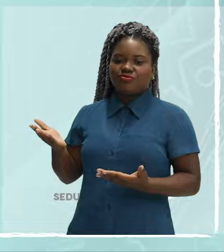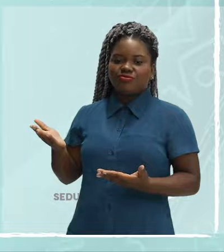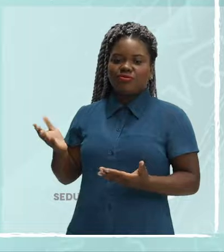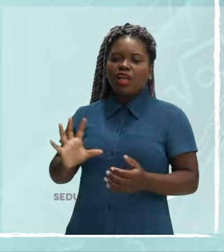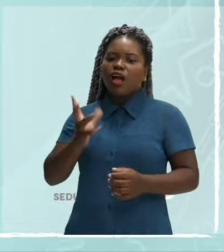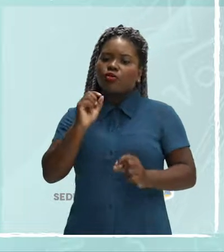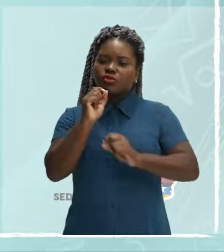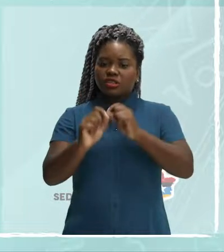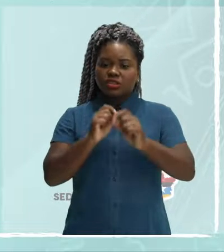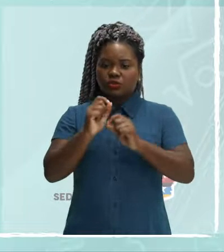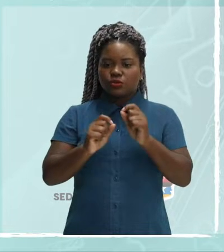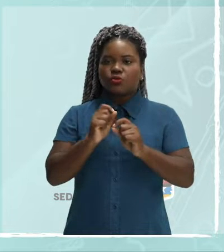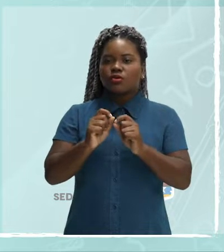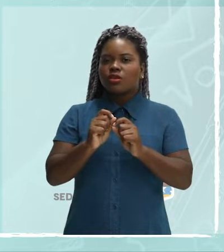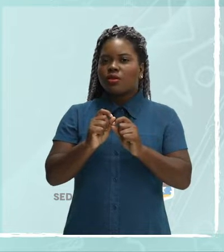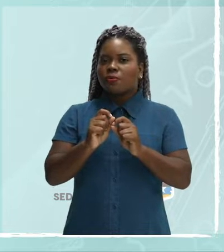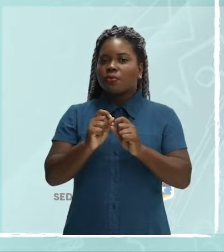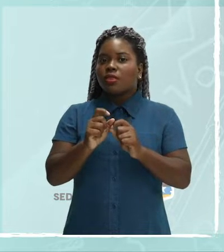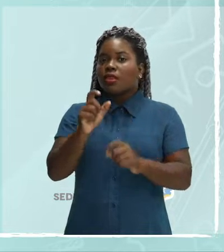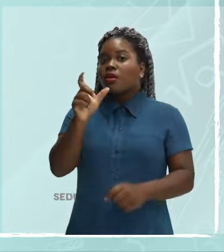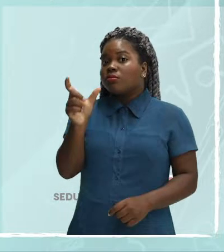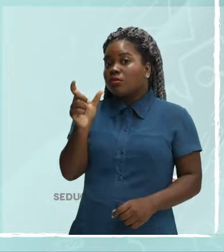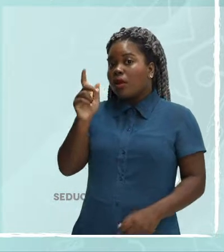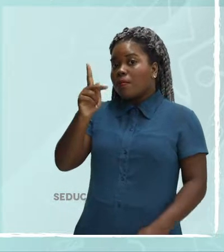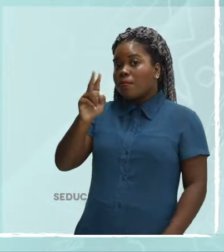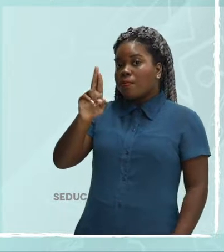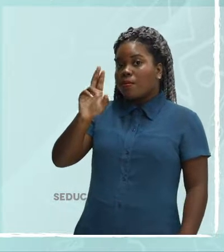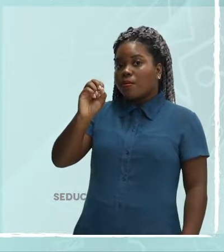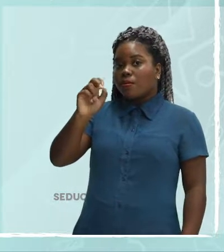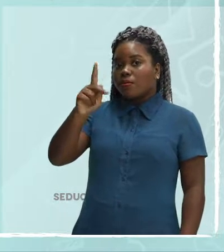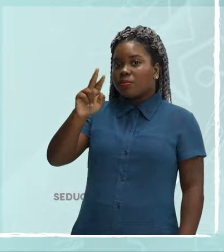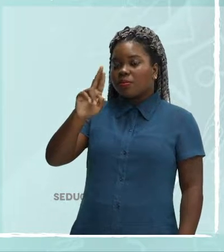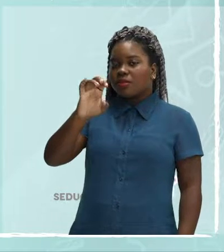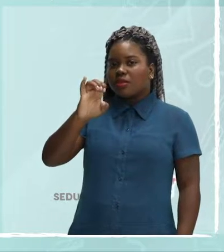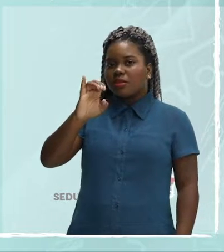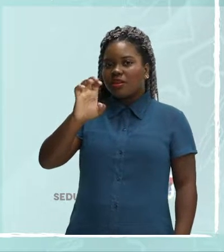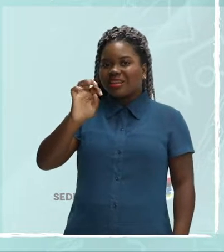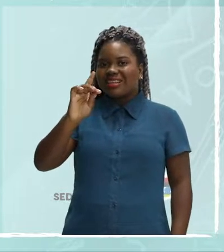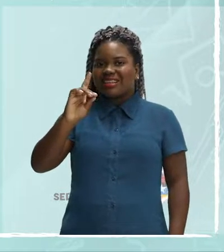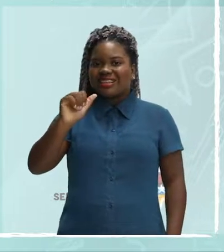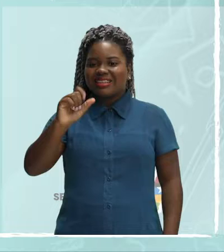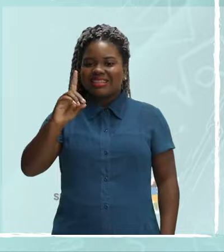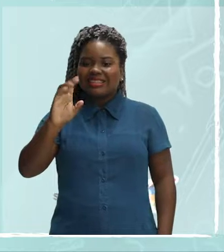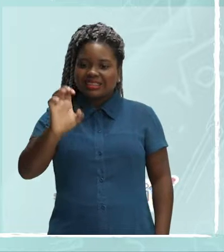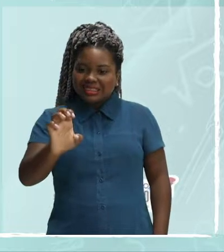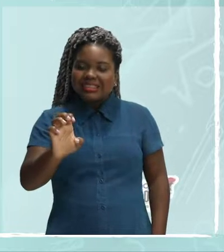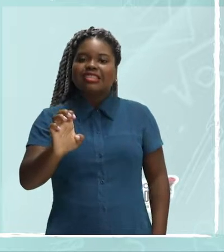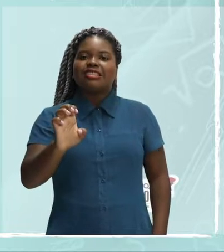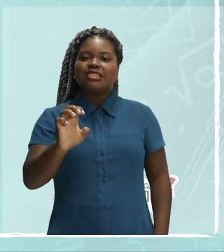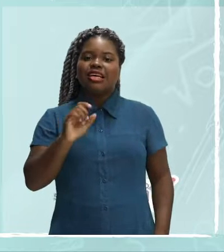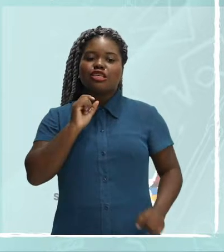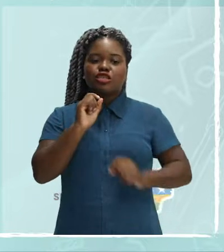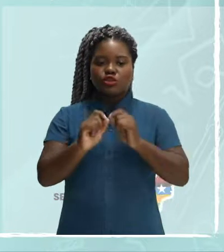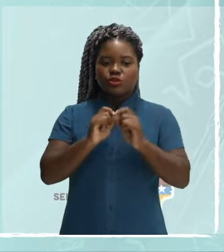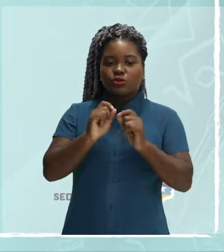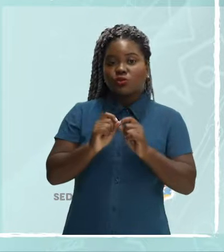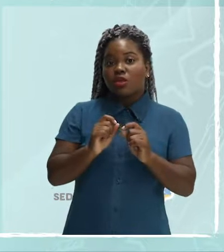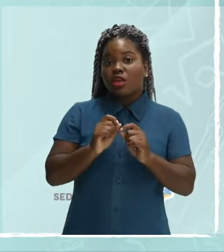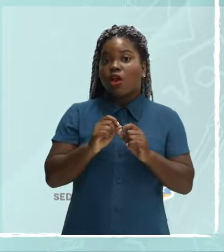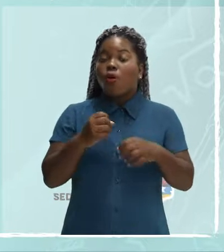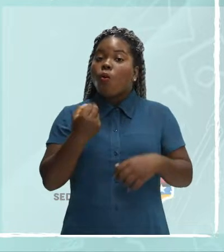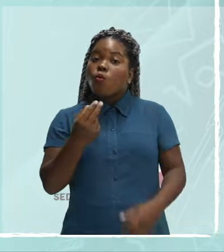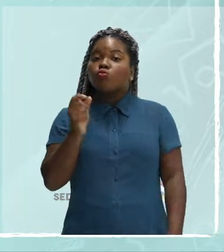a propriedade, atenção no critério, propriedade ou os meios de subsistência,